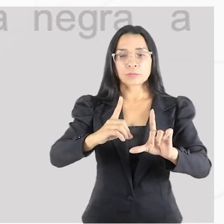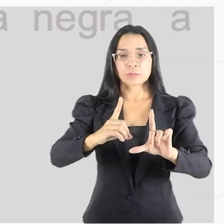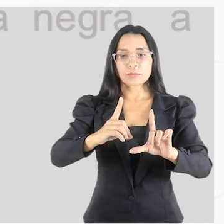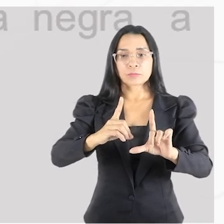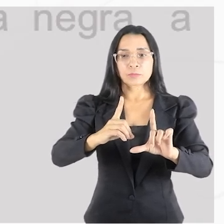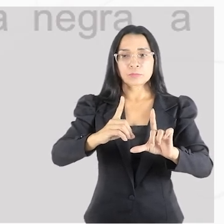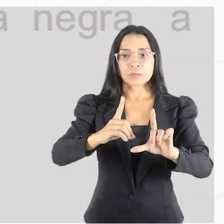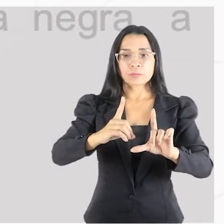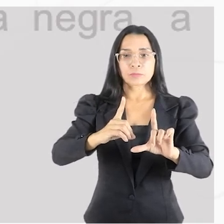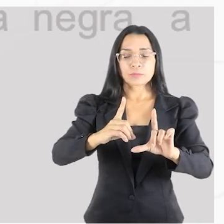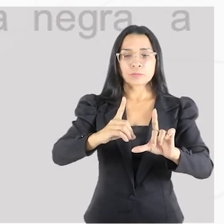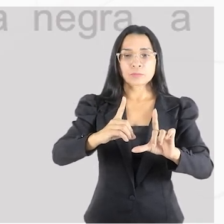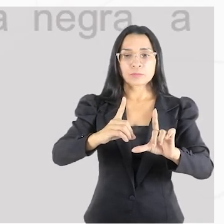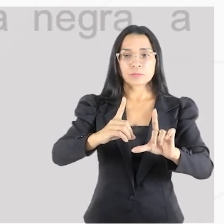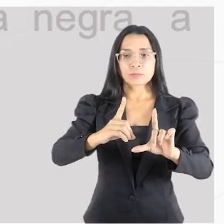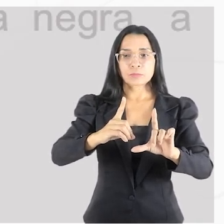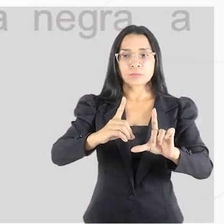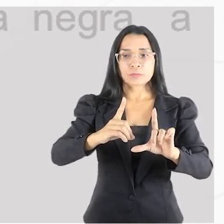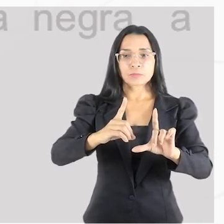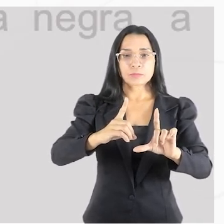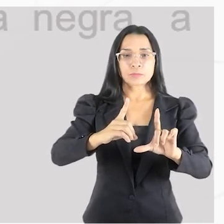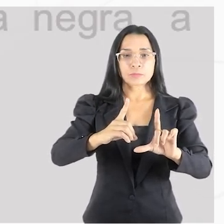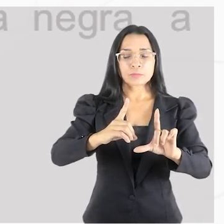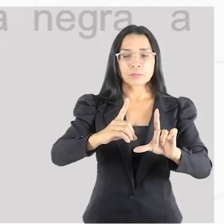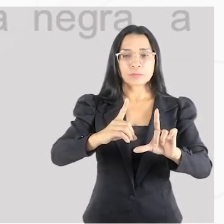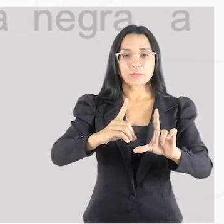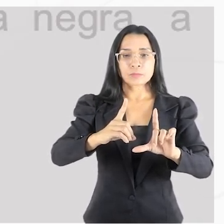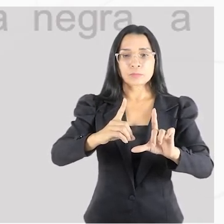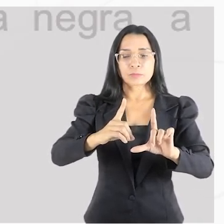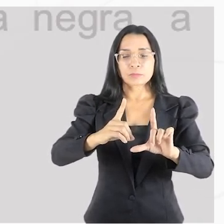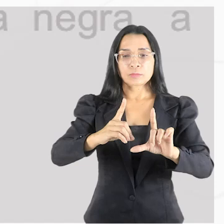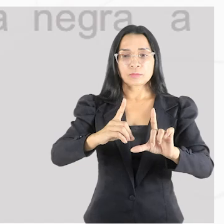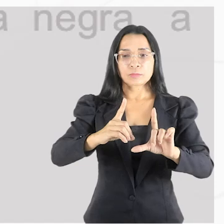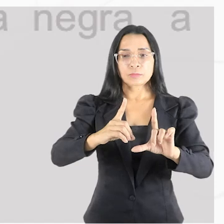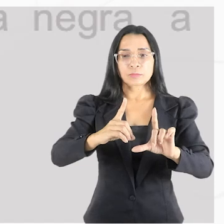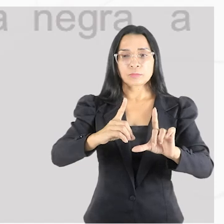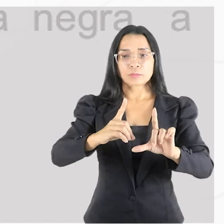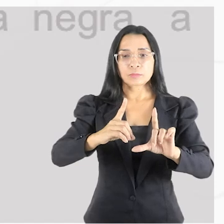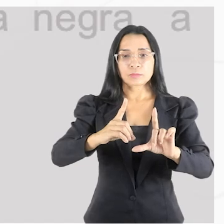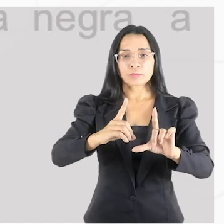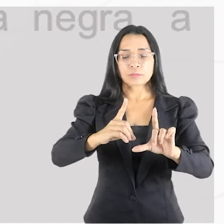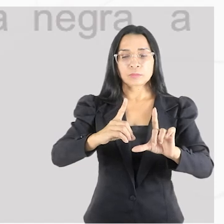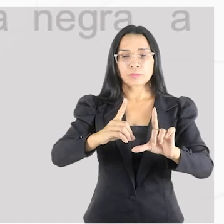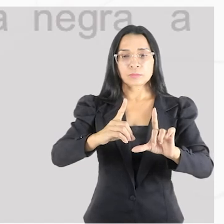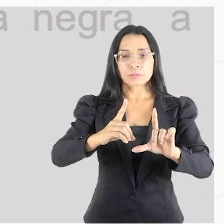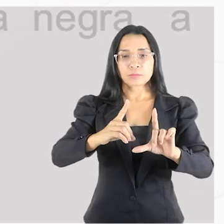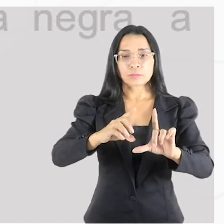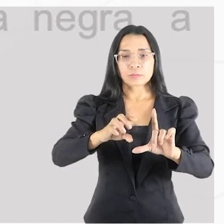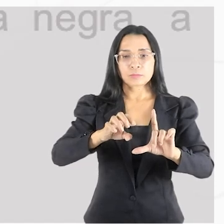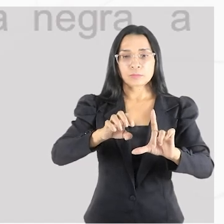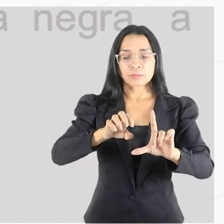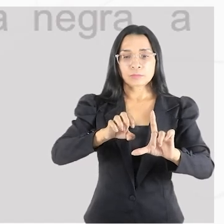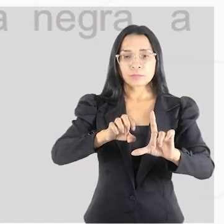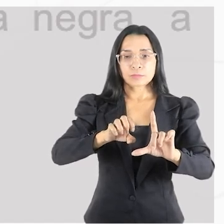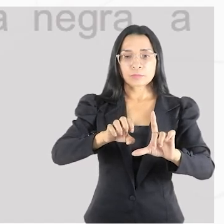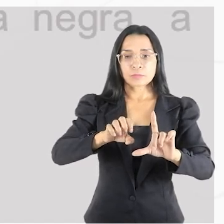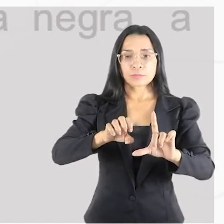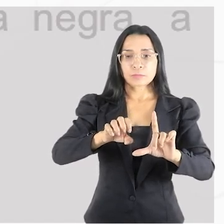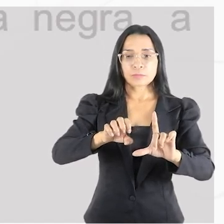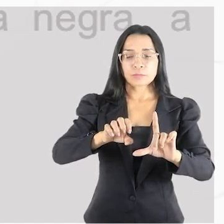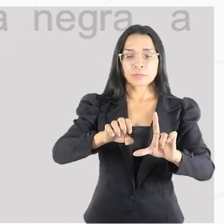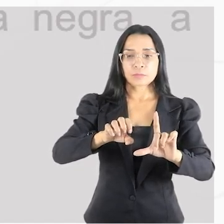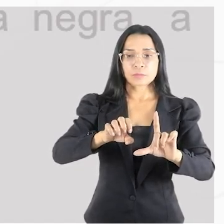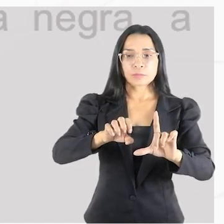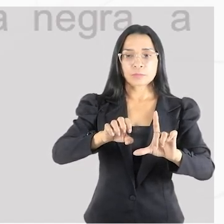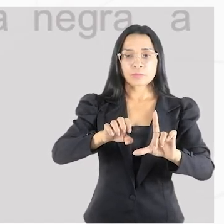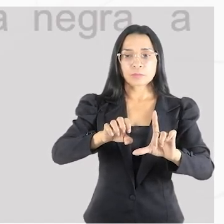e trabalhadores dos portos demonstravam contra os marinheiros porque estes representavam a elite branca opressora. Letra E,